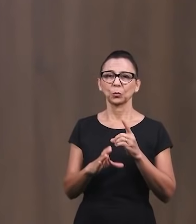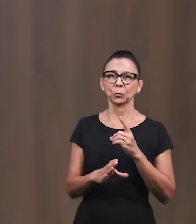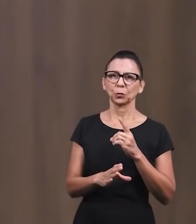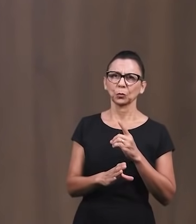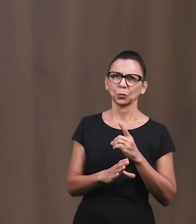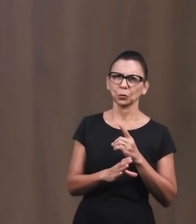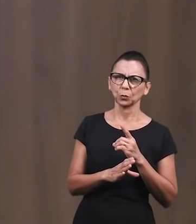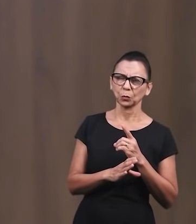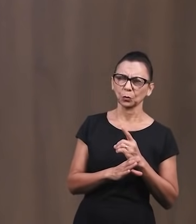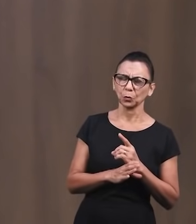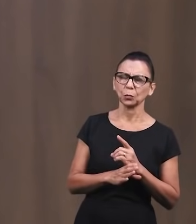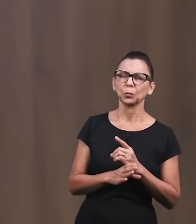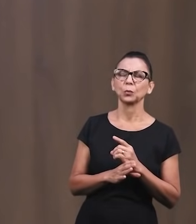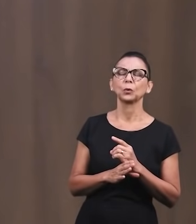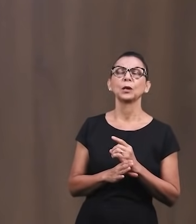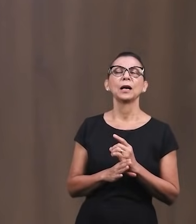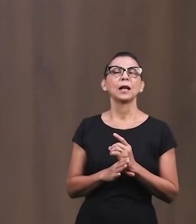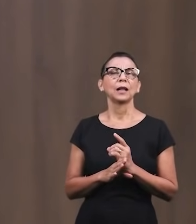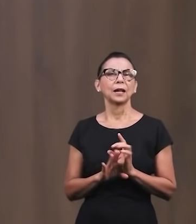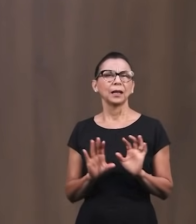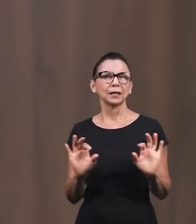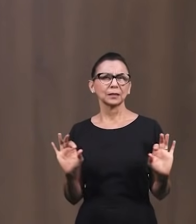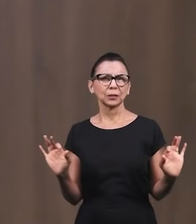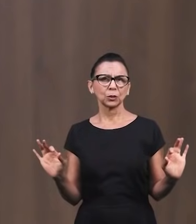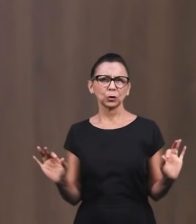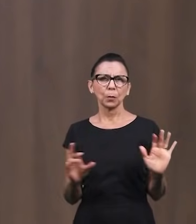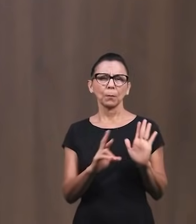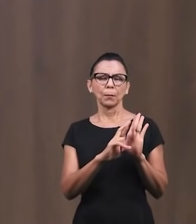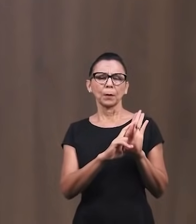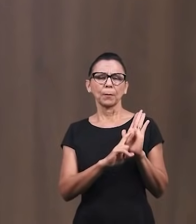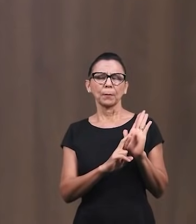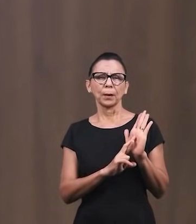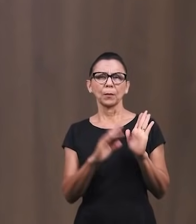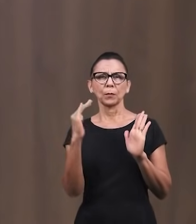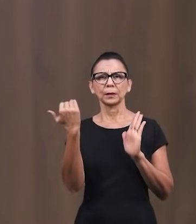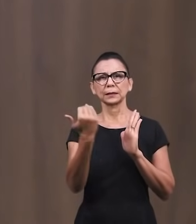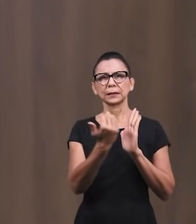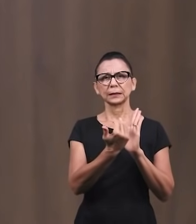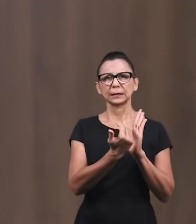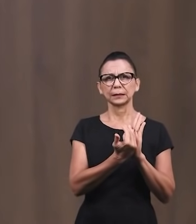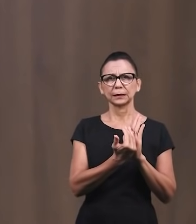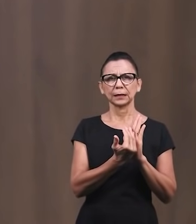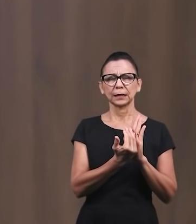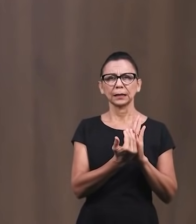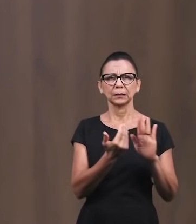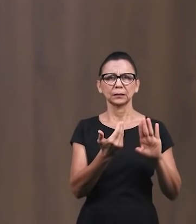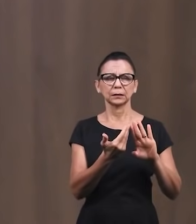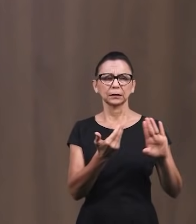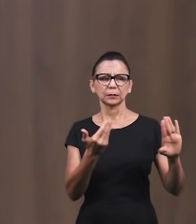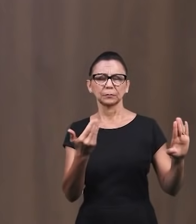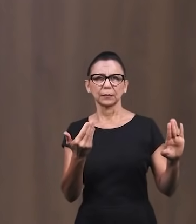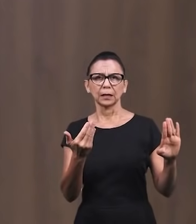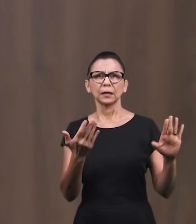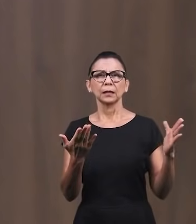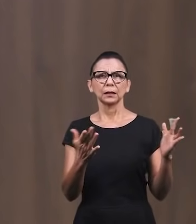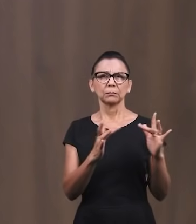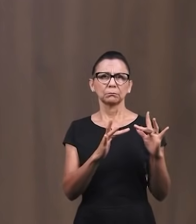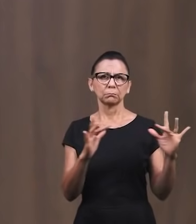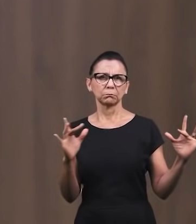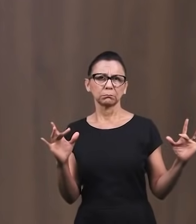Estamos guardando todos os cuidados, distanciamento social, o controle no acesso, do